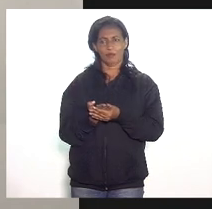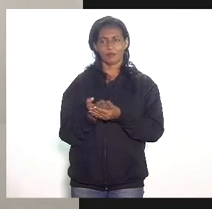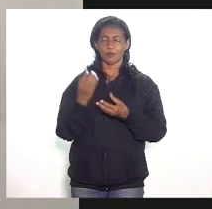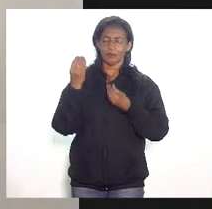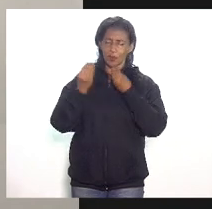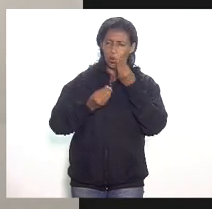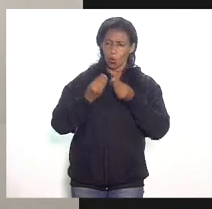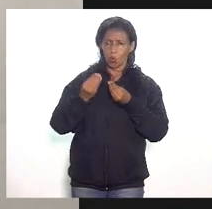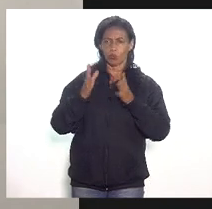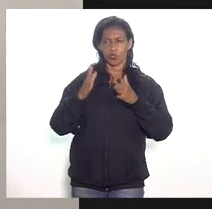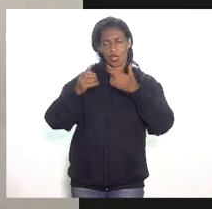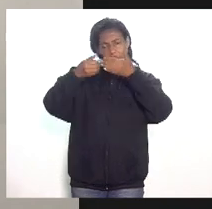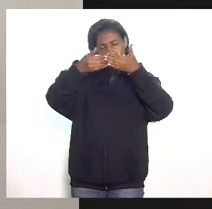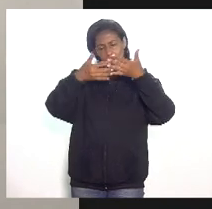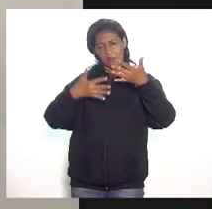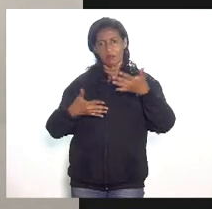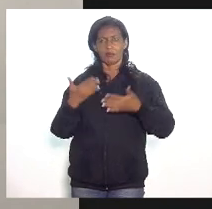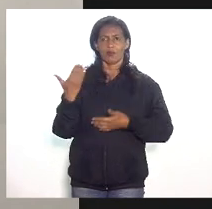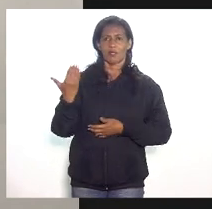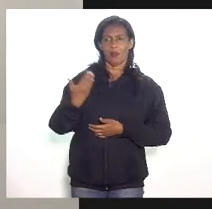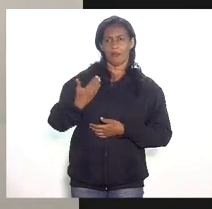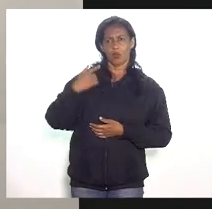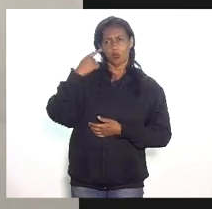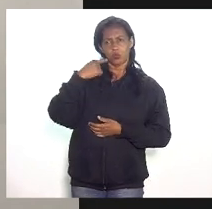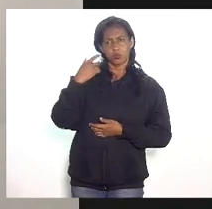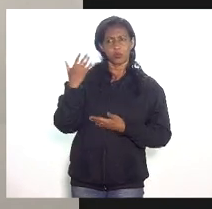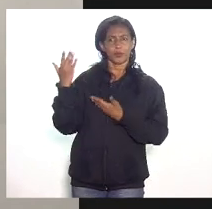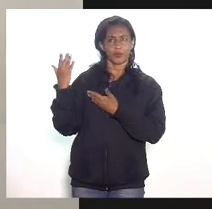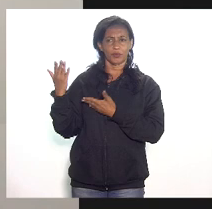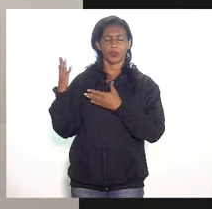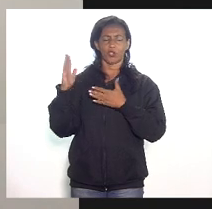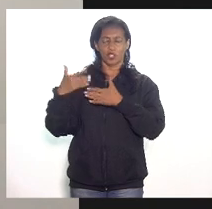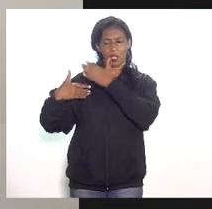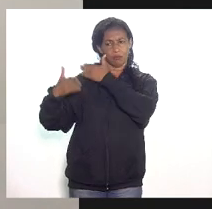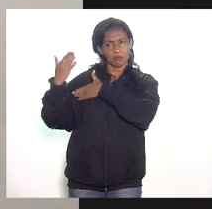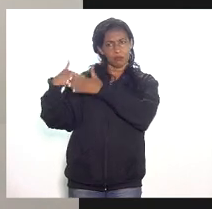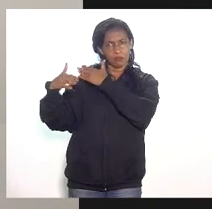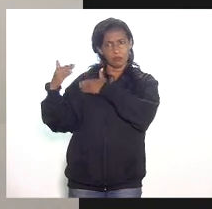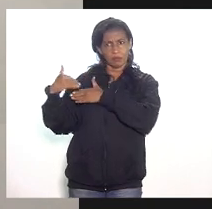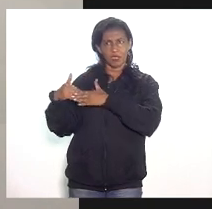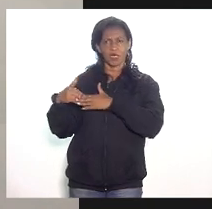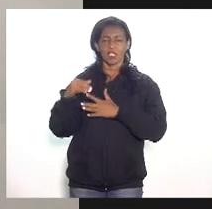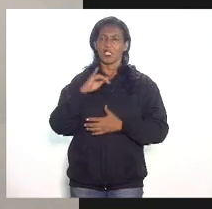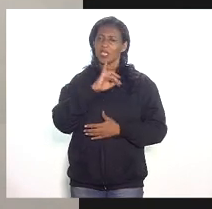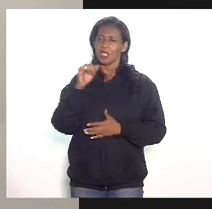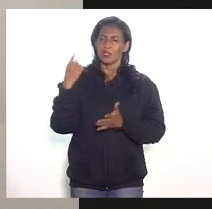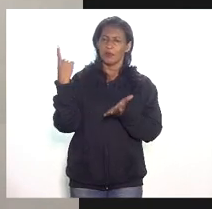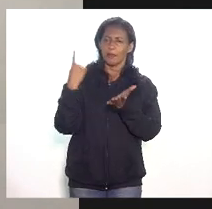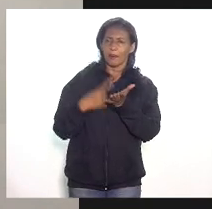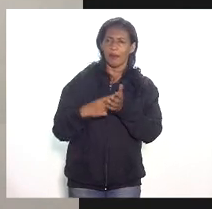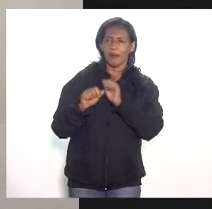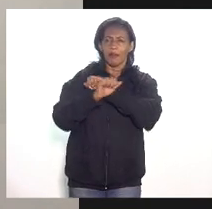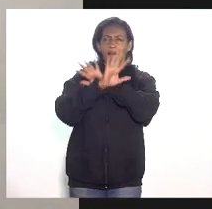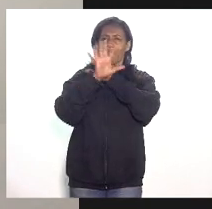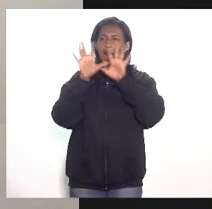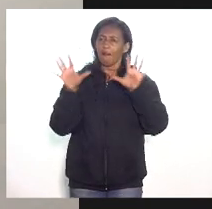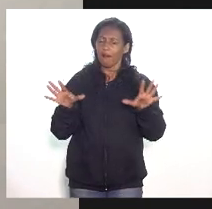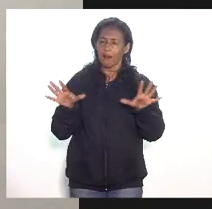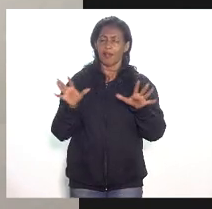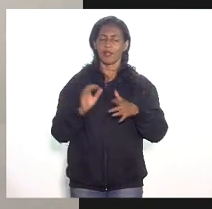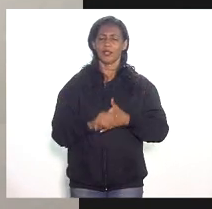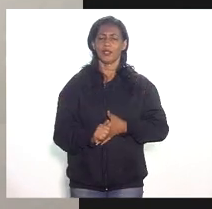já foi dito por colegas que me antecederam. E isso vem marcado muito claramente justamente